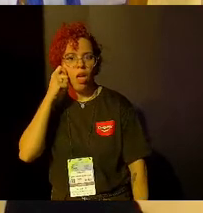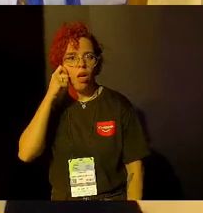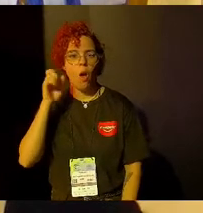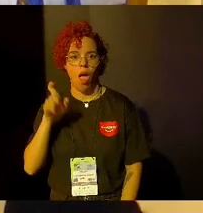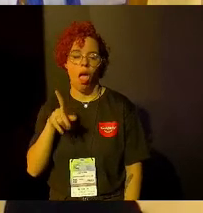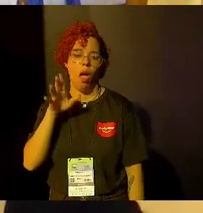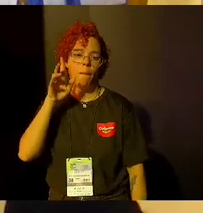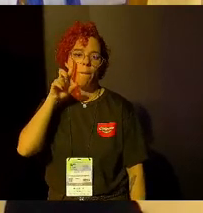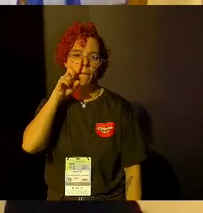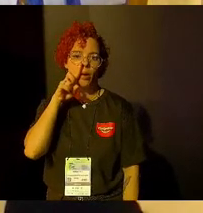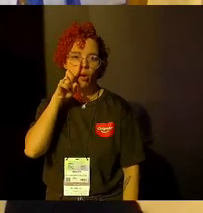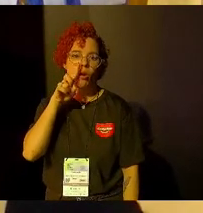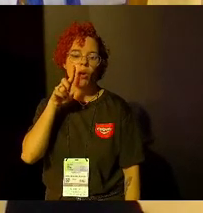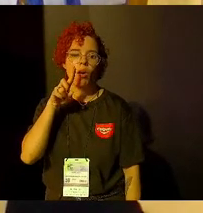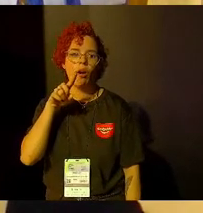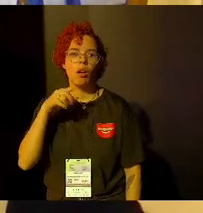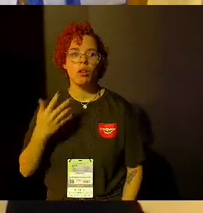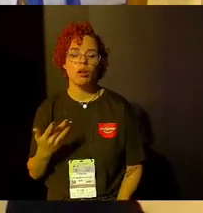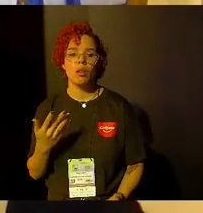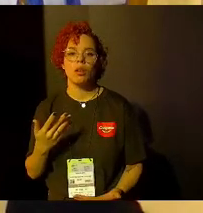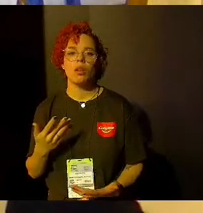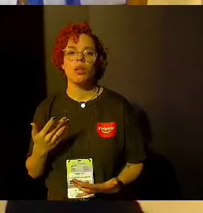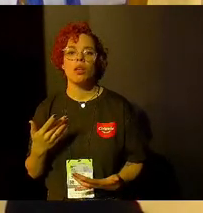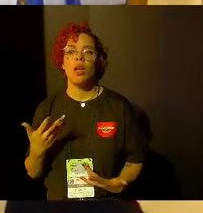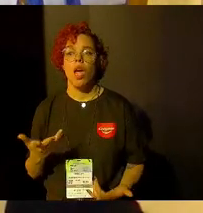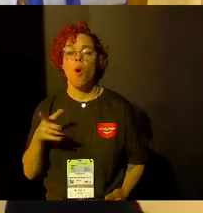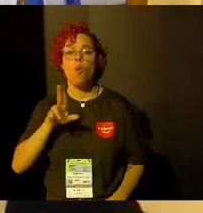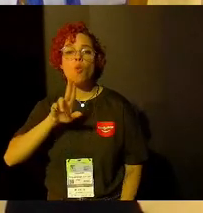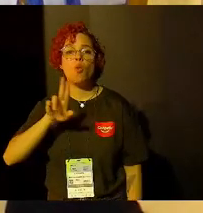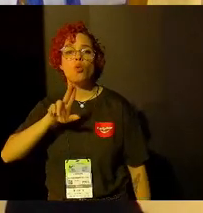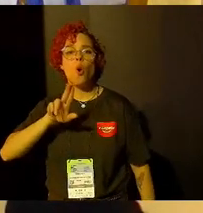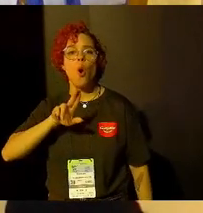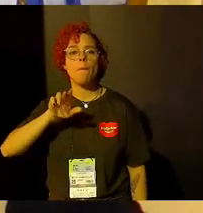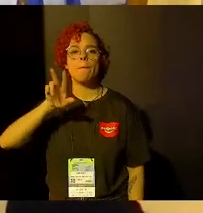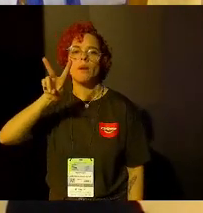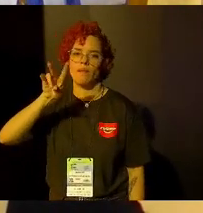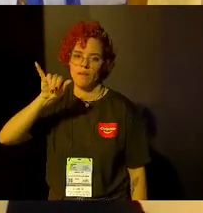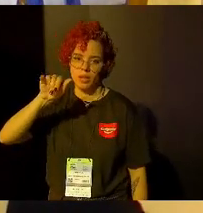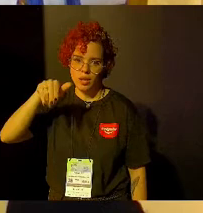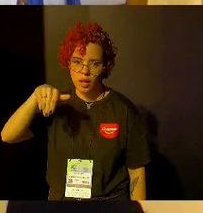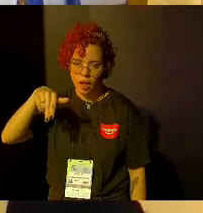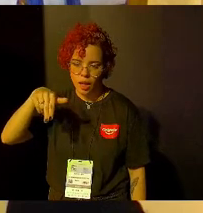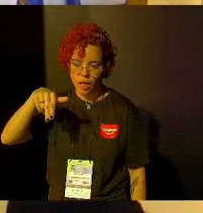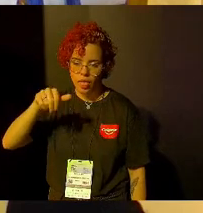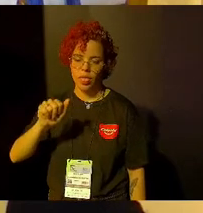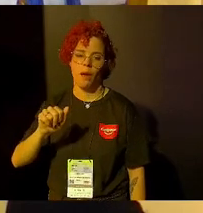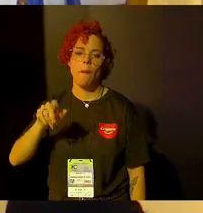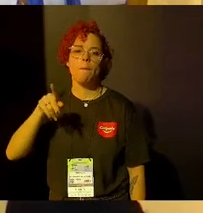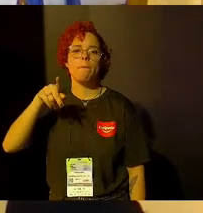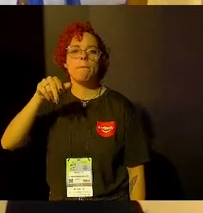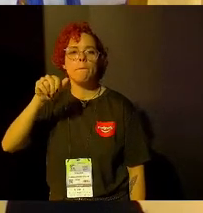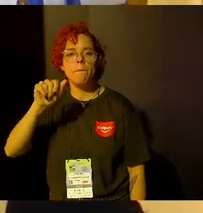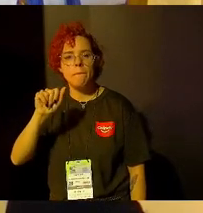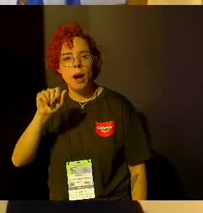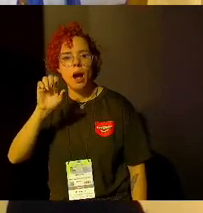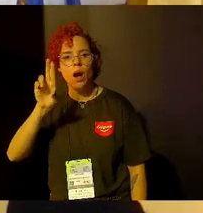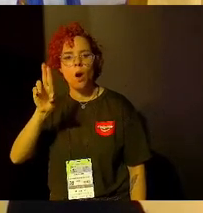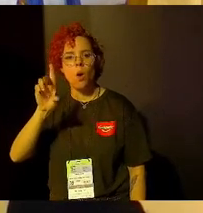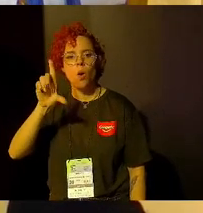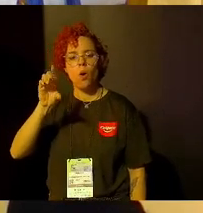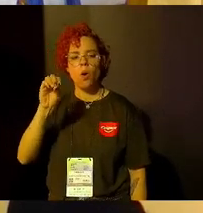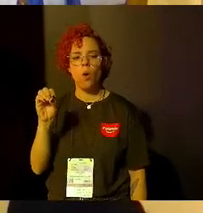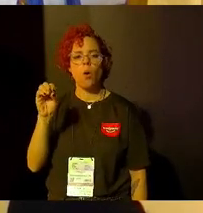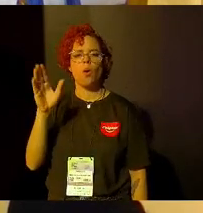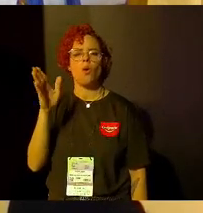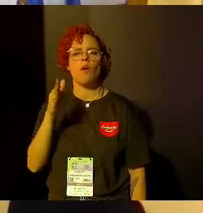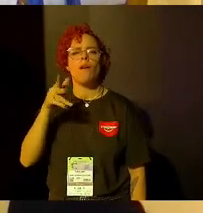foi uma pessoa chamada Paulo Fernandes Viana vou gritar para o Brasil o nome dessa pessoa então Guarda aí com vocês Paulo Fernandes Viana Vamos pesquisar